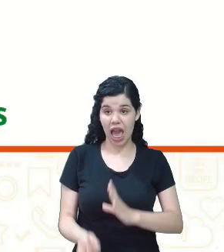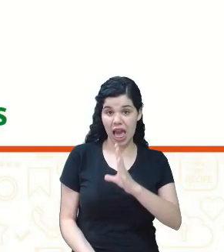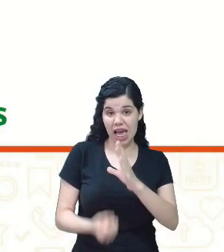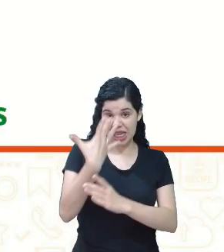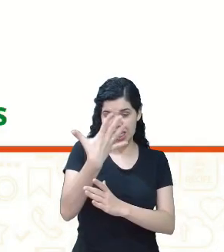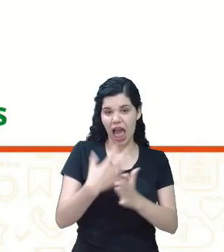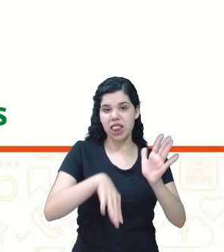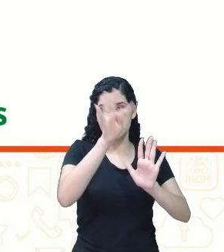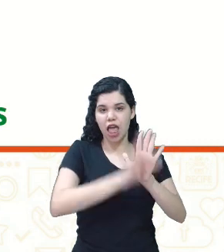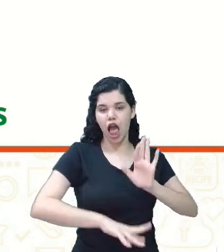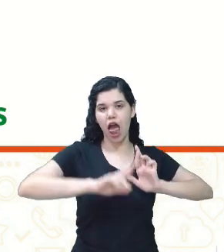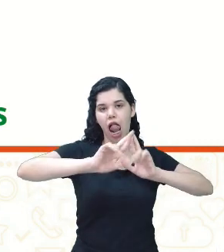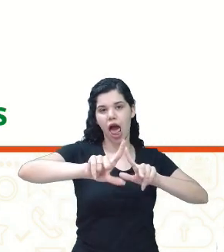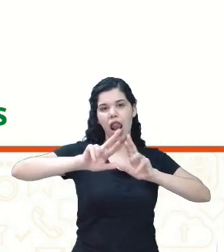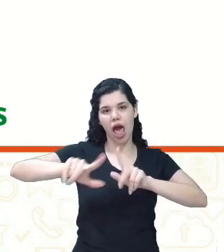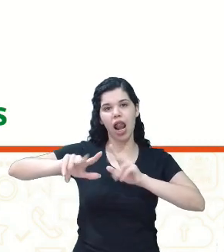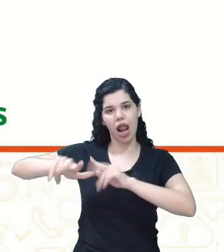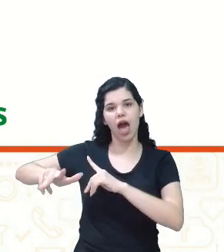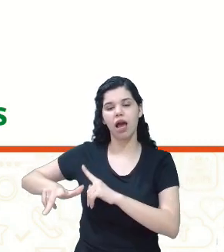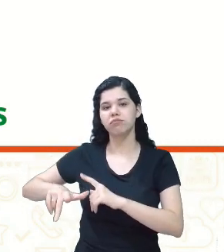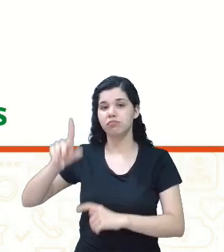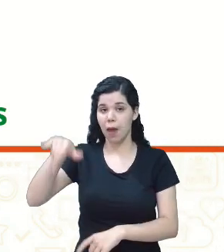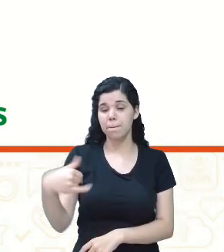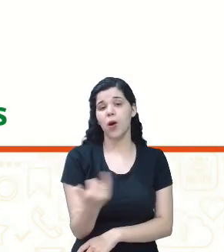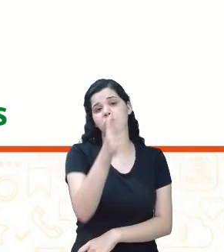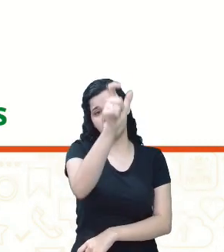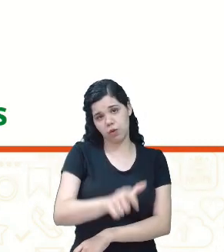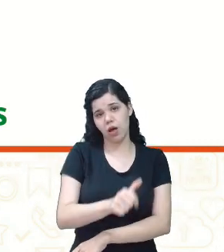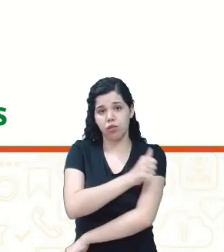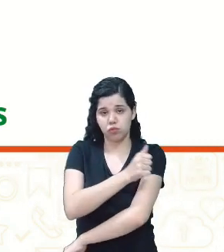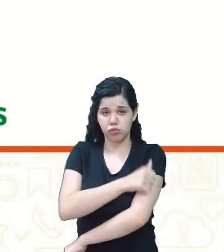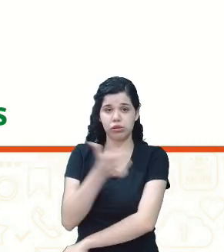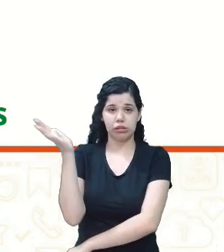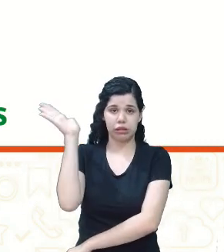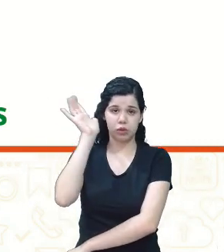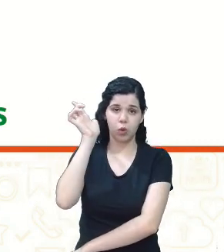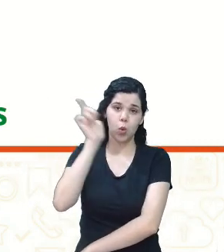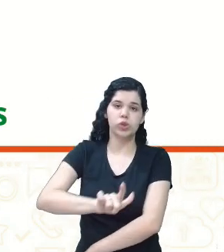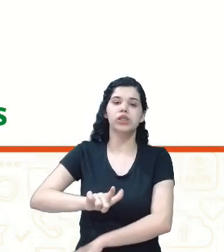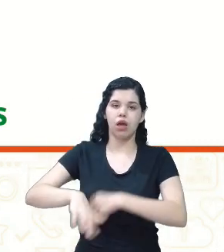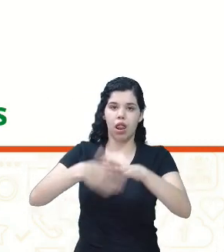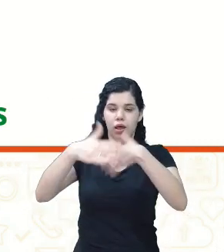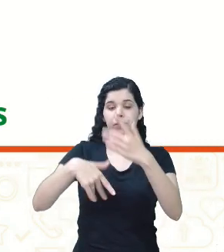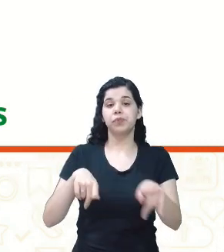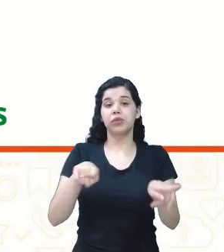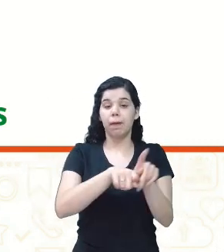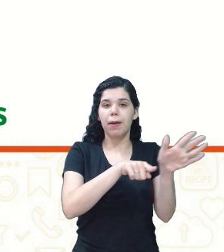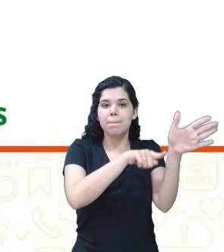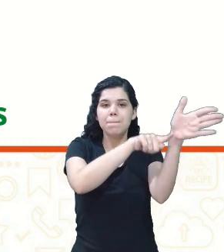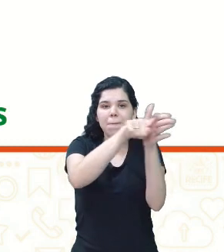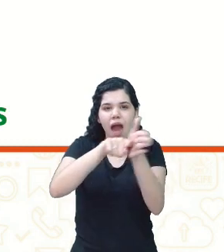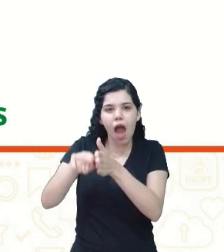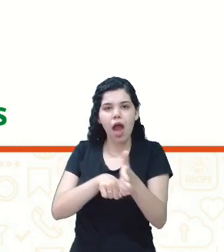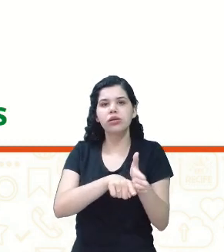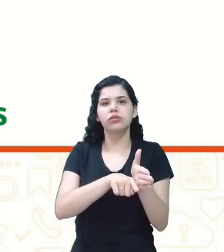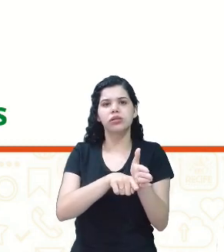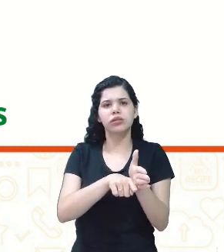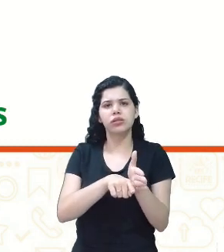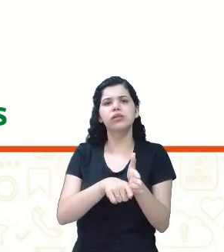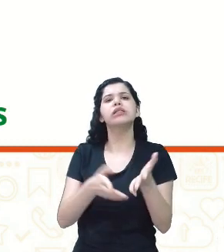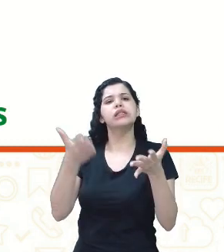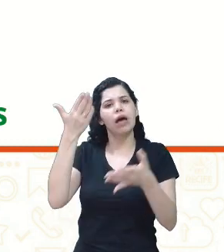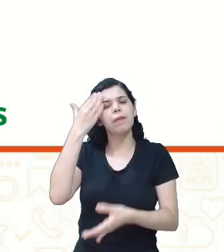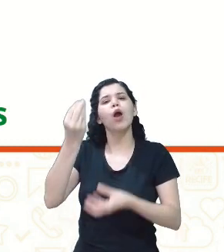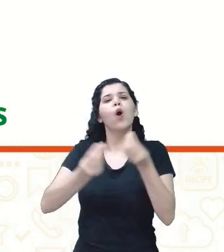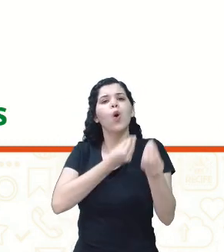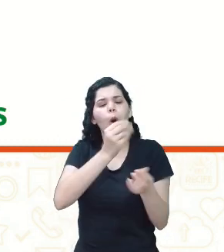de texto. É importante a produção do estudante. Fazer pesquisas, saber fazer